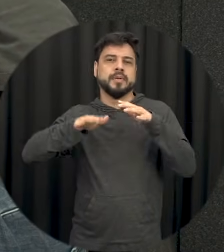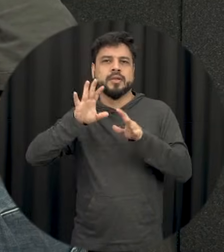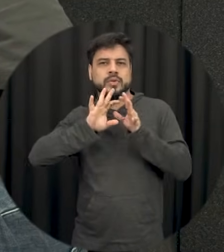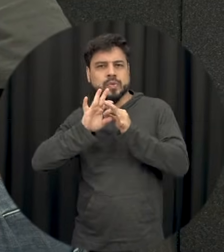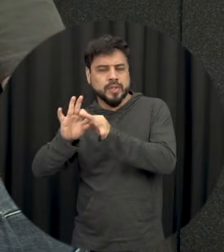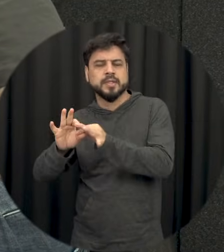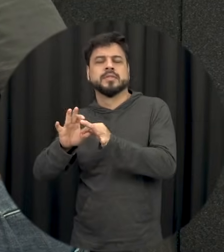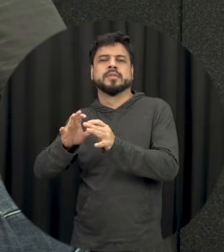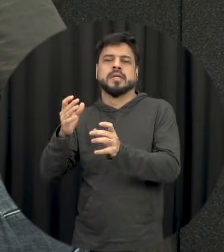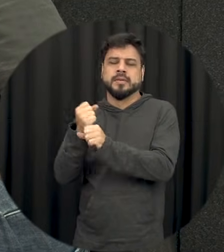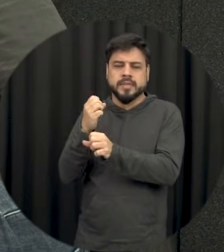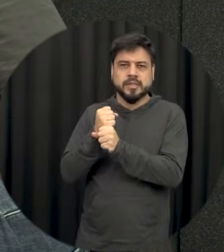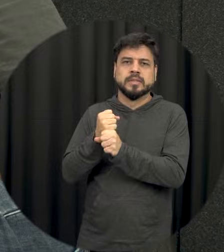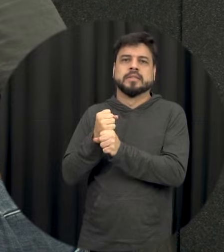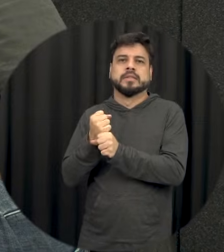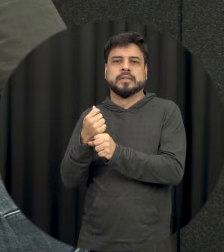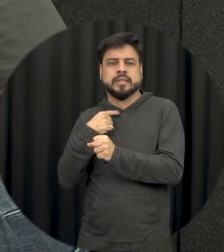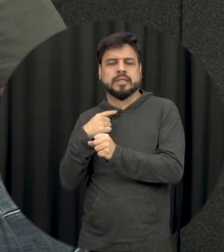administrativo, cheio de